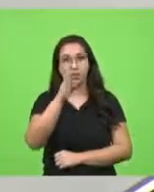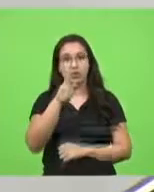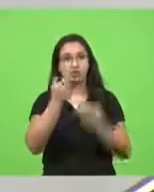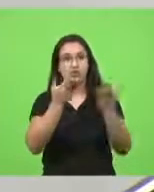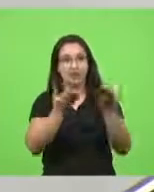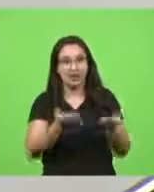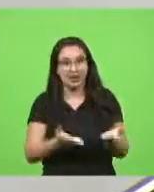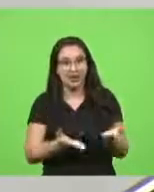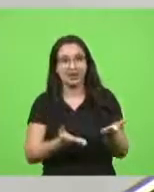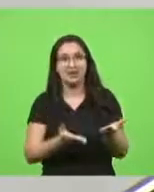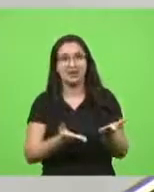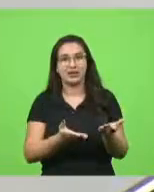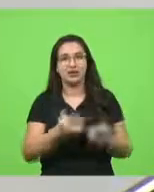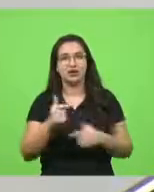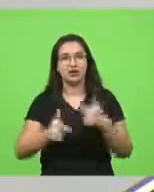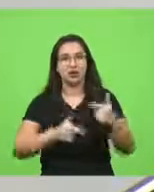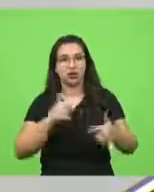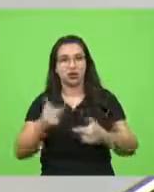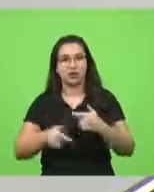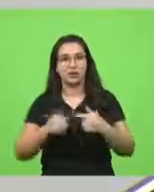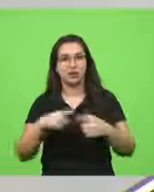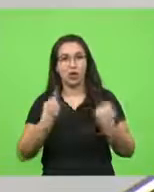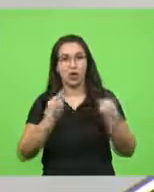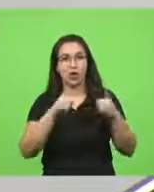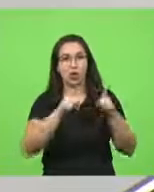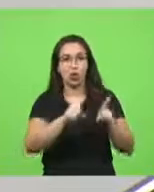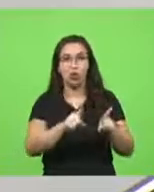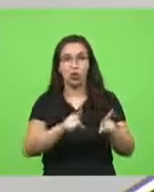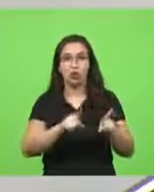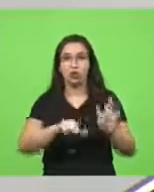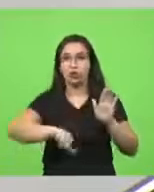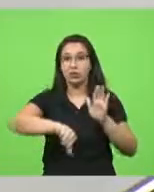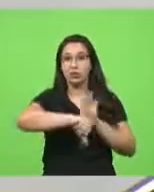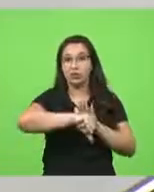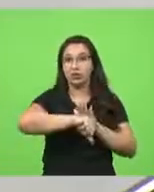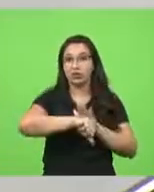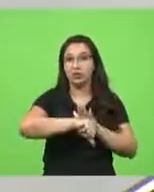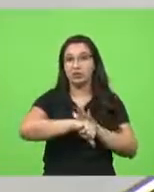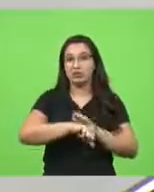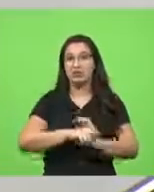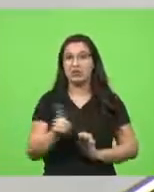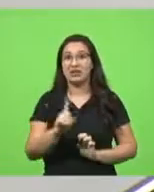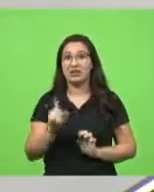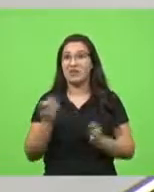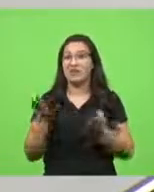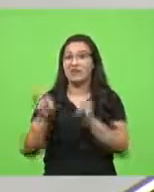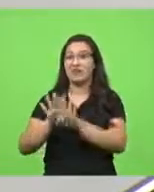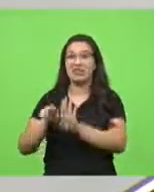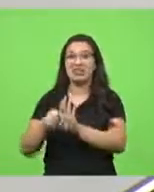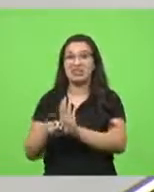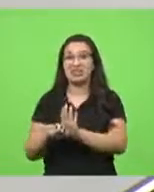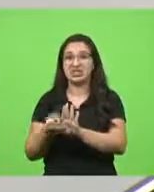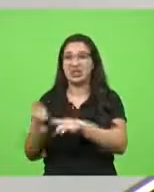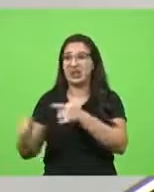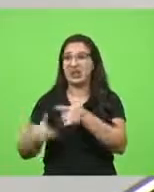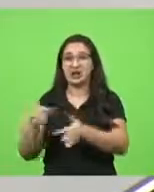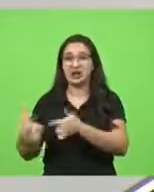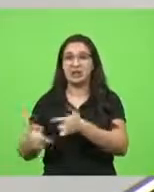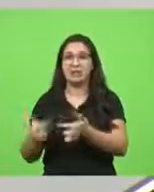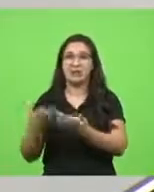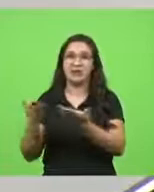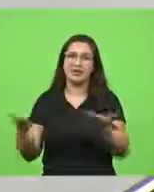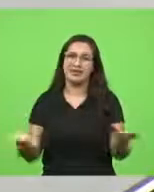pública é o combate ao crime, não é fechar estabelecimento comercial, nem deveria